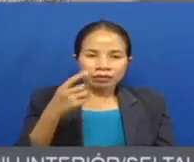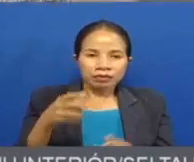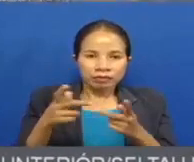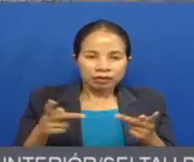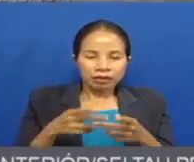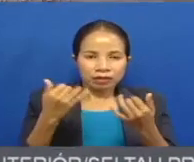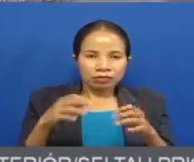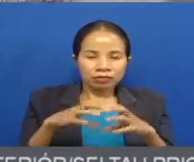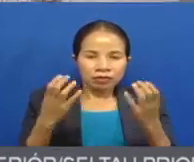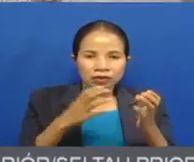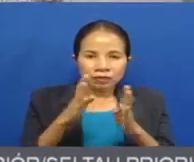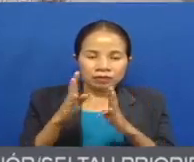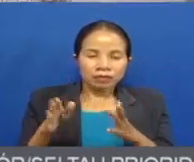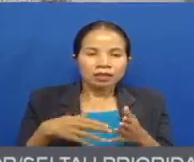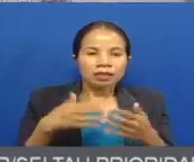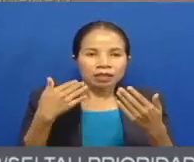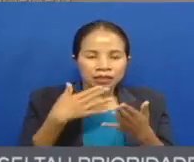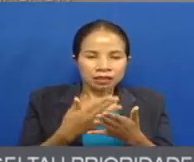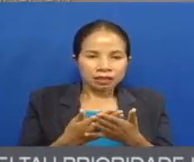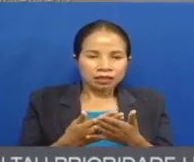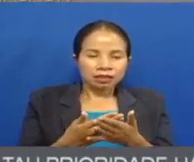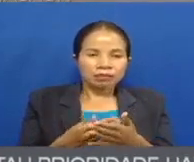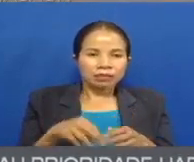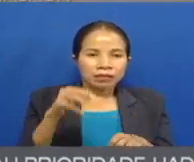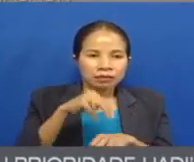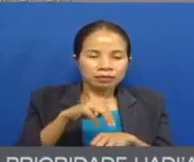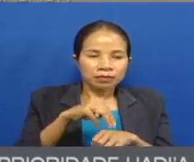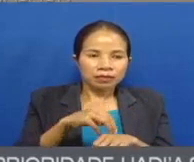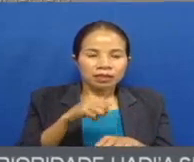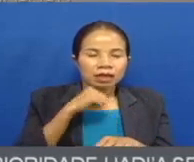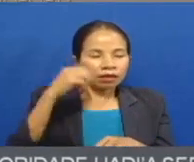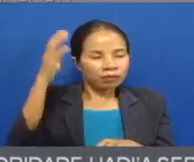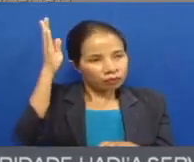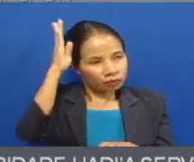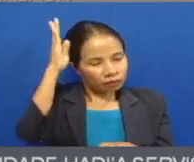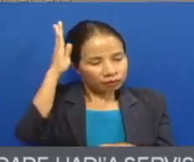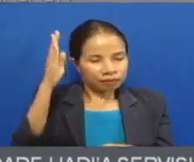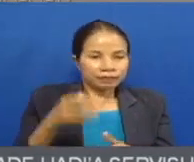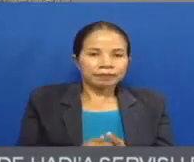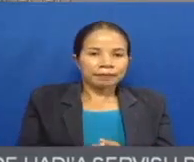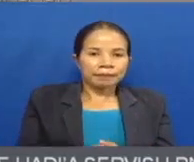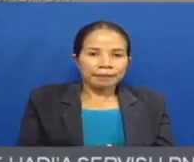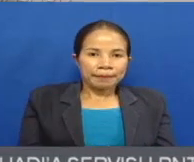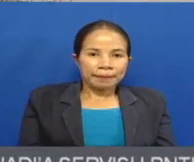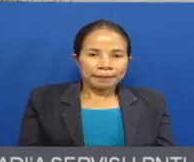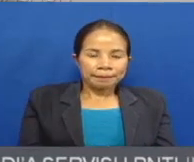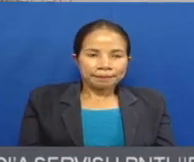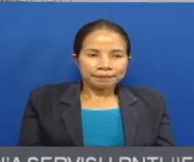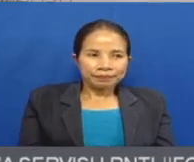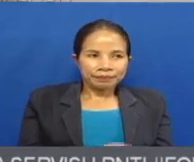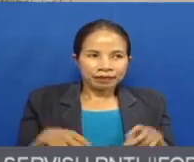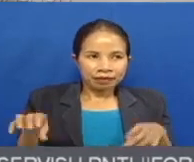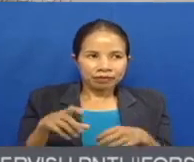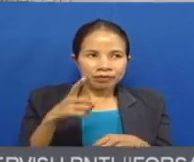nebe dadão na comissão prepara suficiente, ona, ba missa ordenação episcopal Dom Leandro Maria Alves. E a